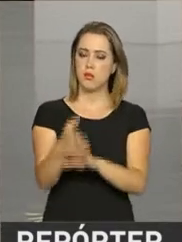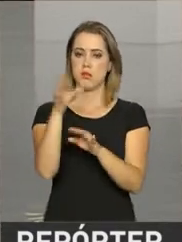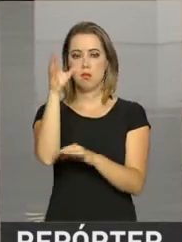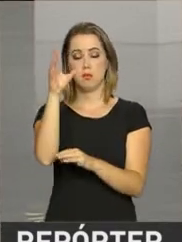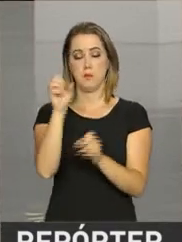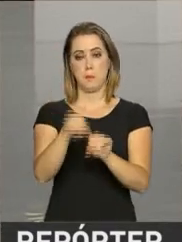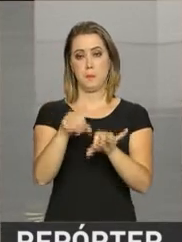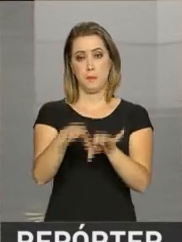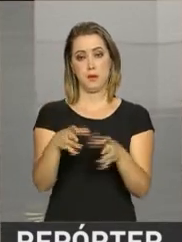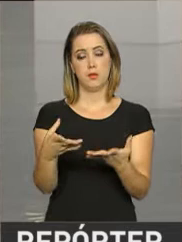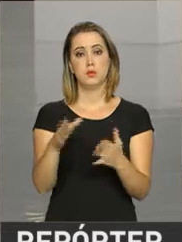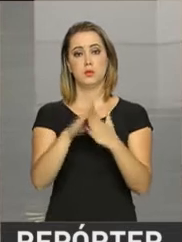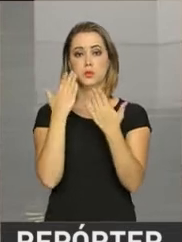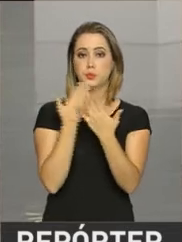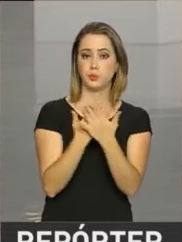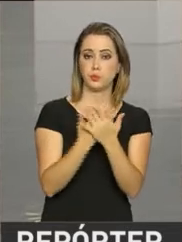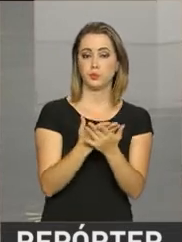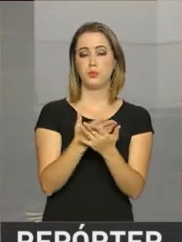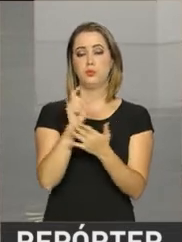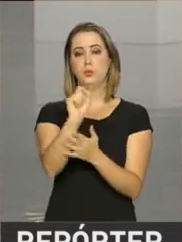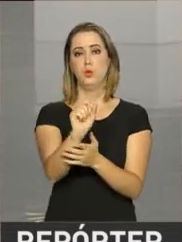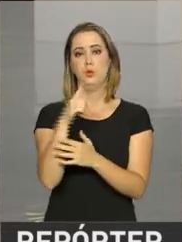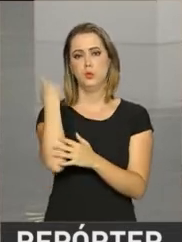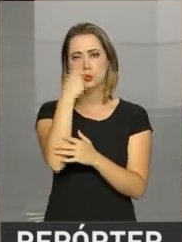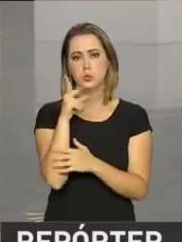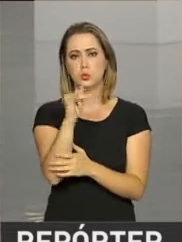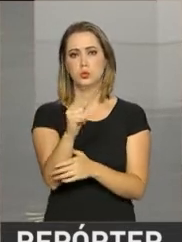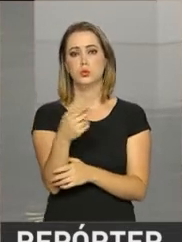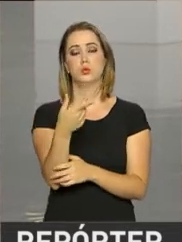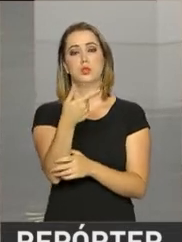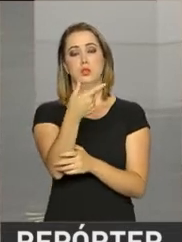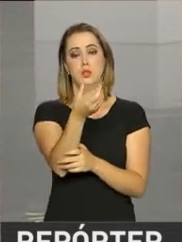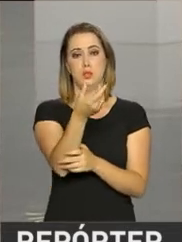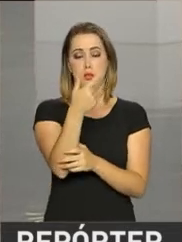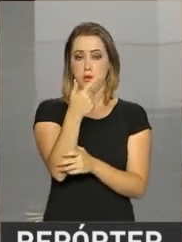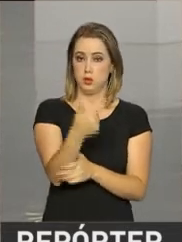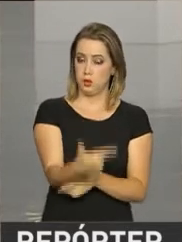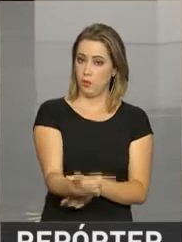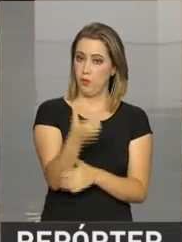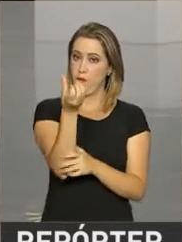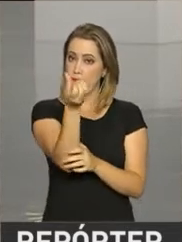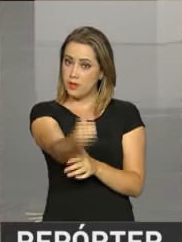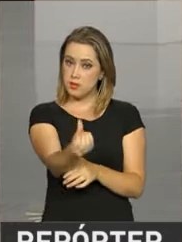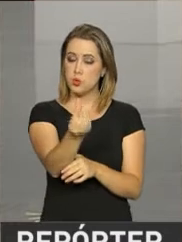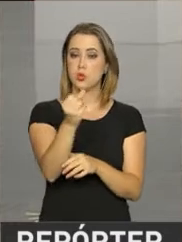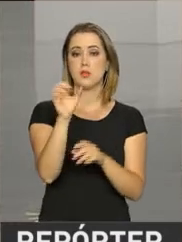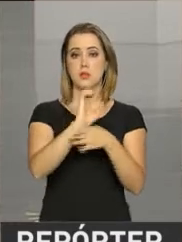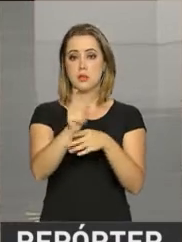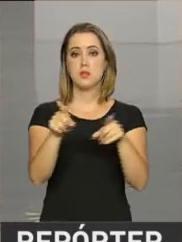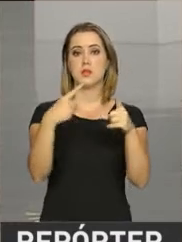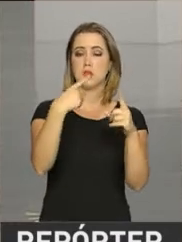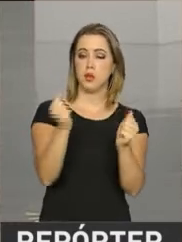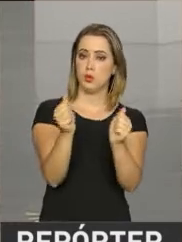27 estados da federação somente seis estados mais o df já que todos eles aderiram ao programa que foi primeiramente lançado em outubro